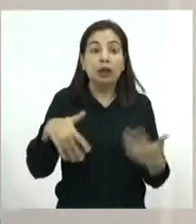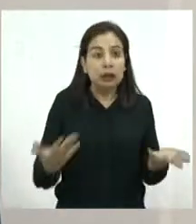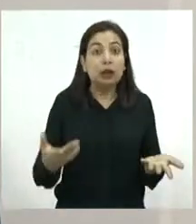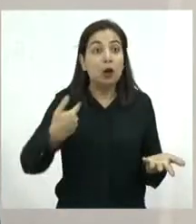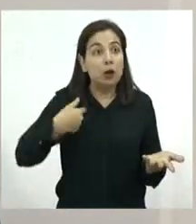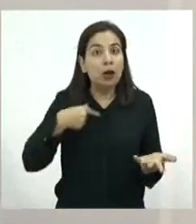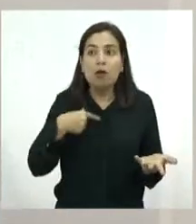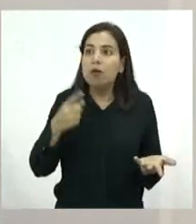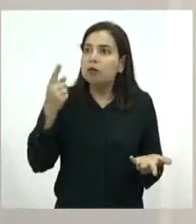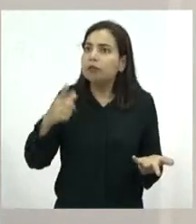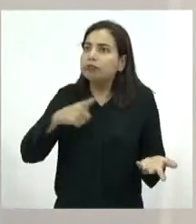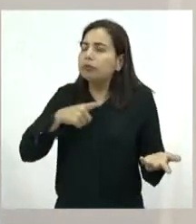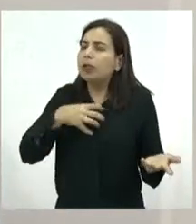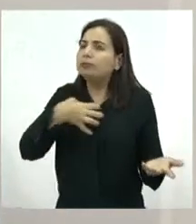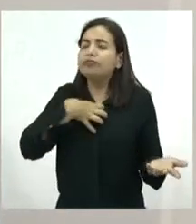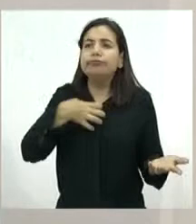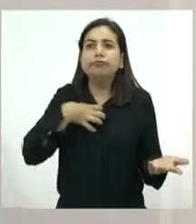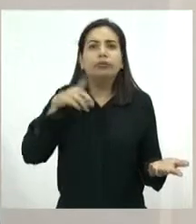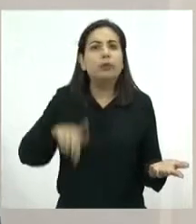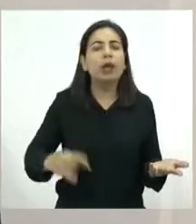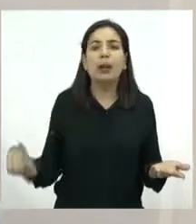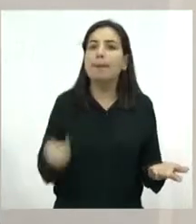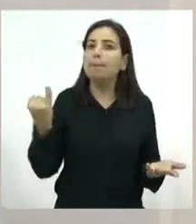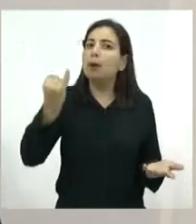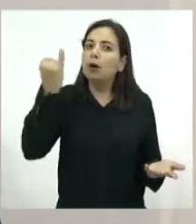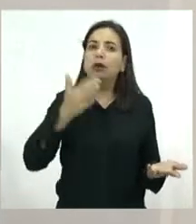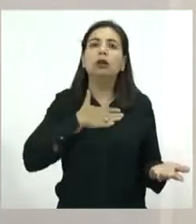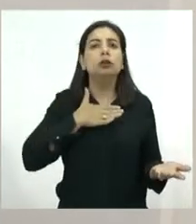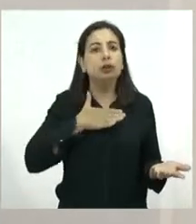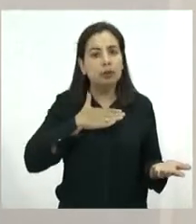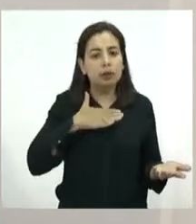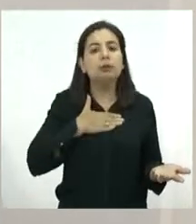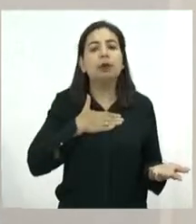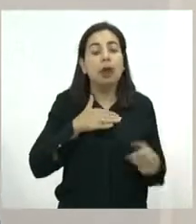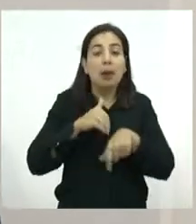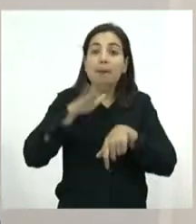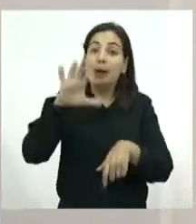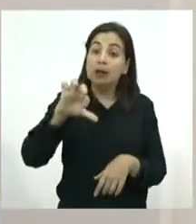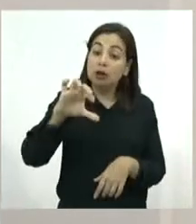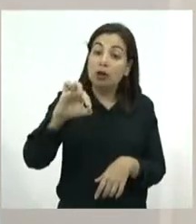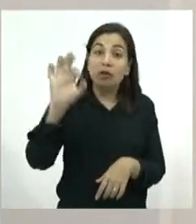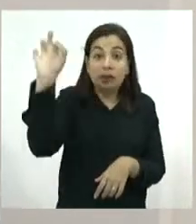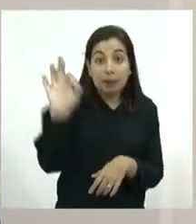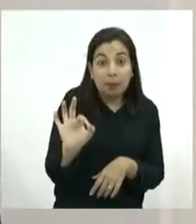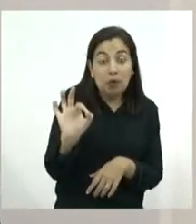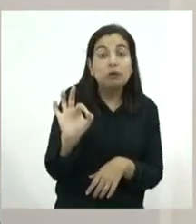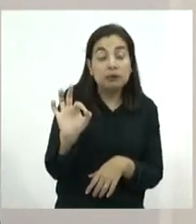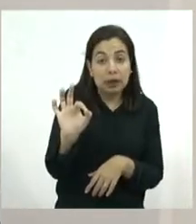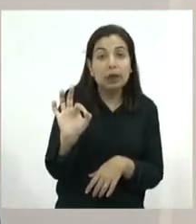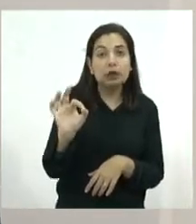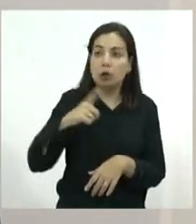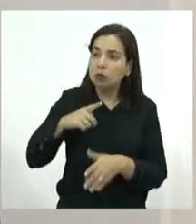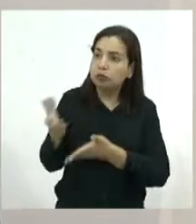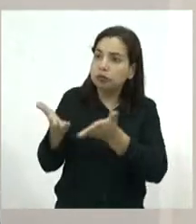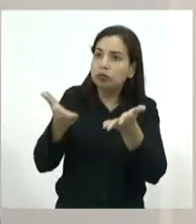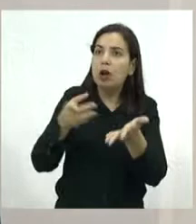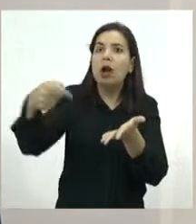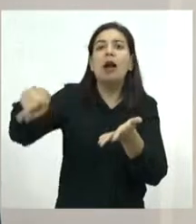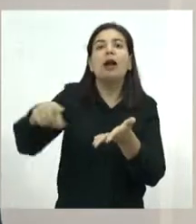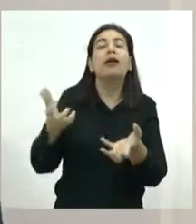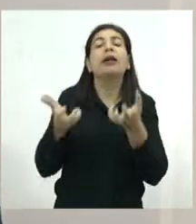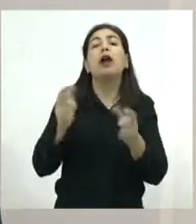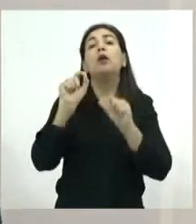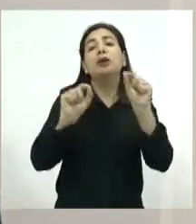rico, foi muito importante para mim. Mais de 90% das pessoas que eu atendi procuravam demandas